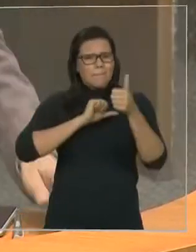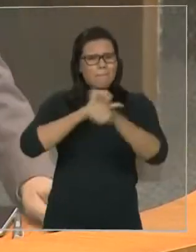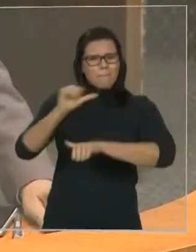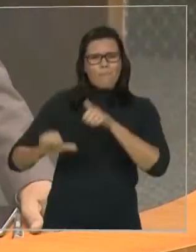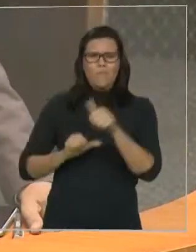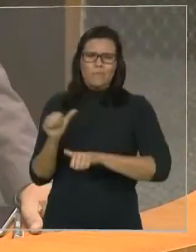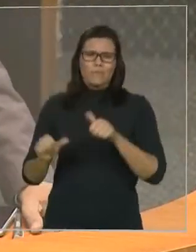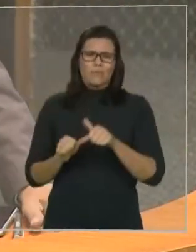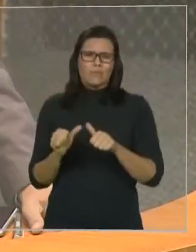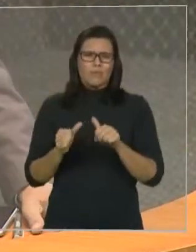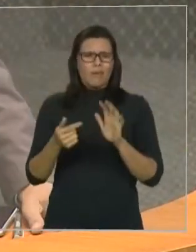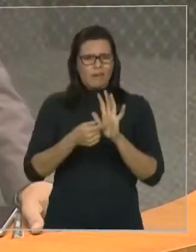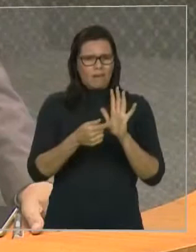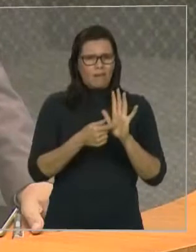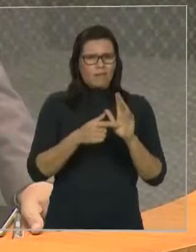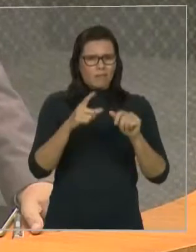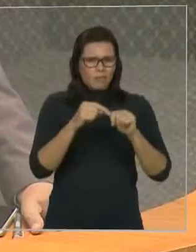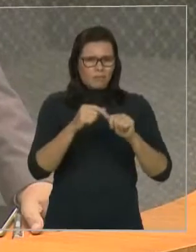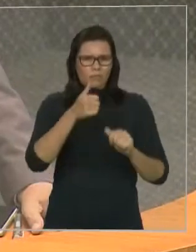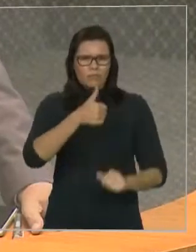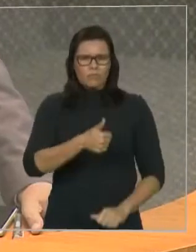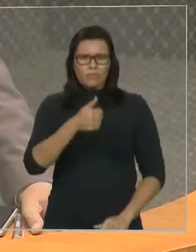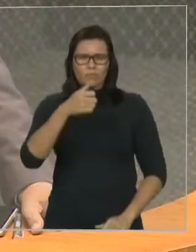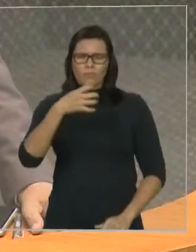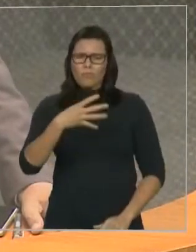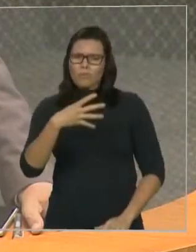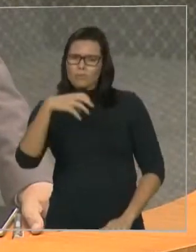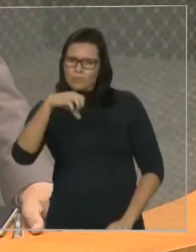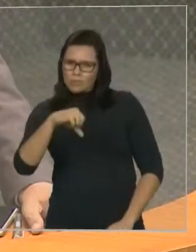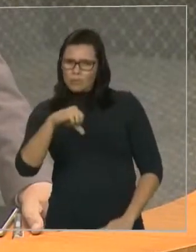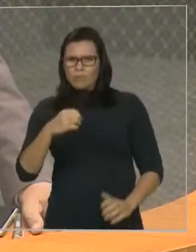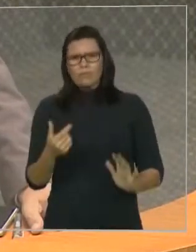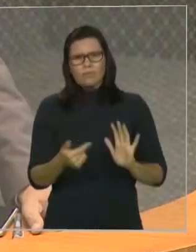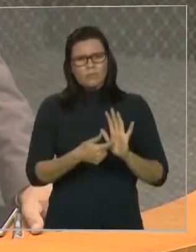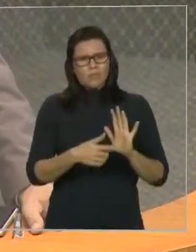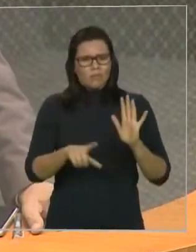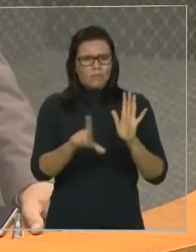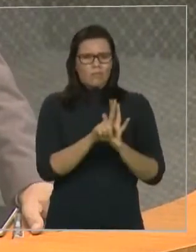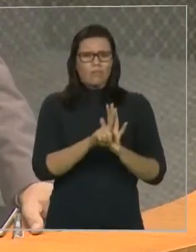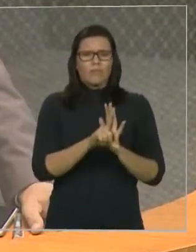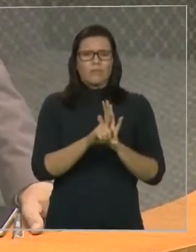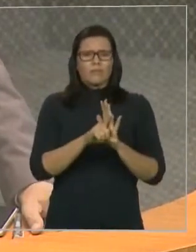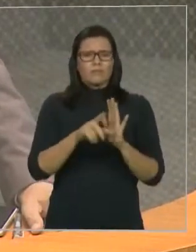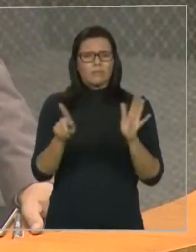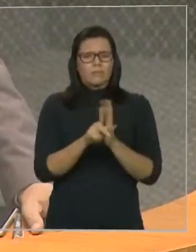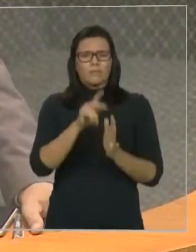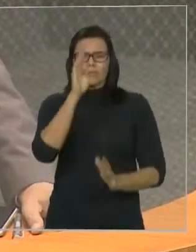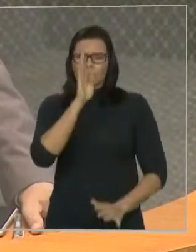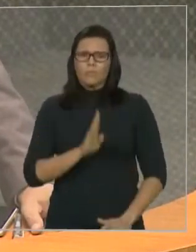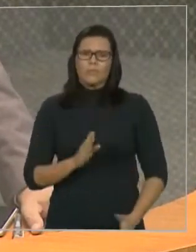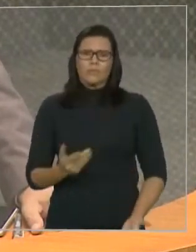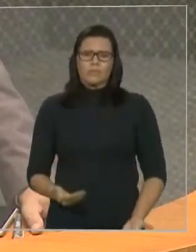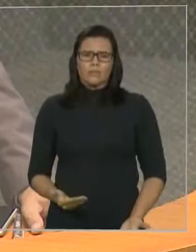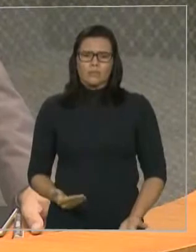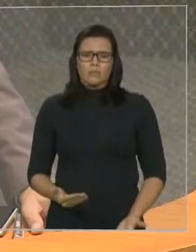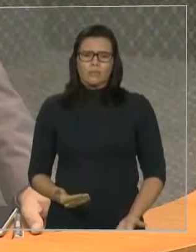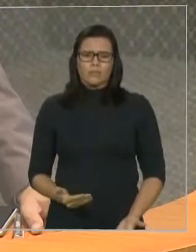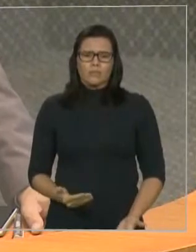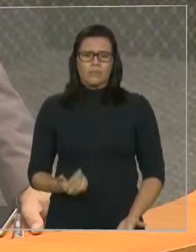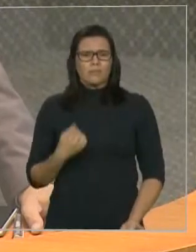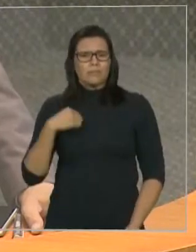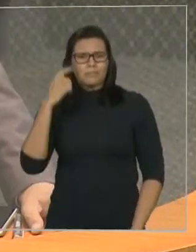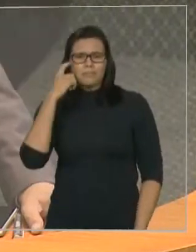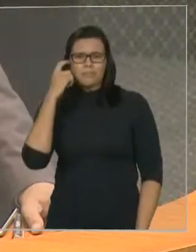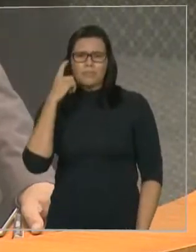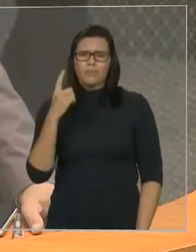atropelar a lei brasileira no que diz respeito a essa modalidade criminosa, realmente